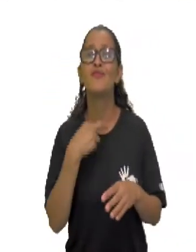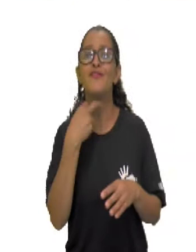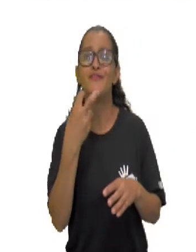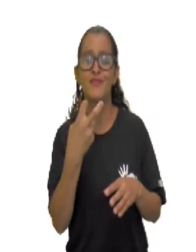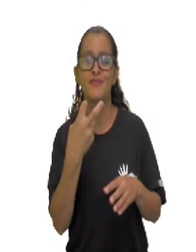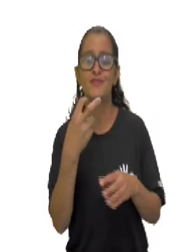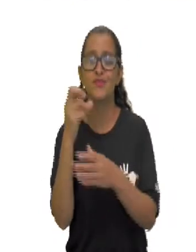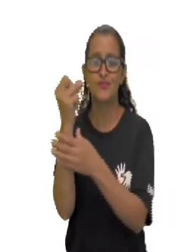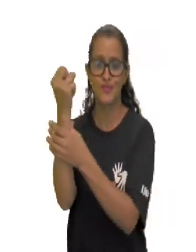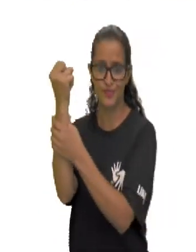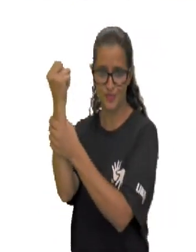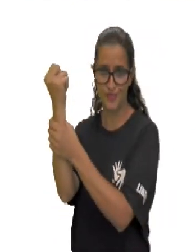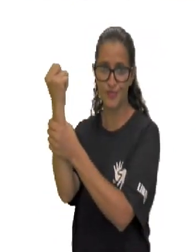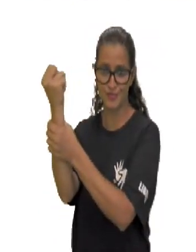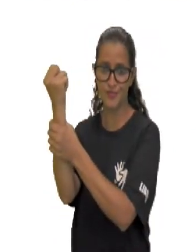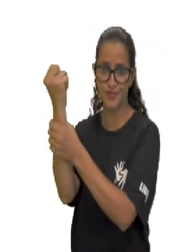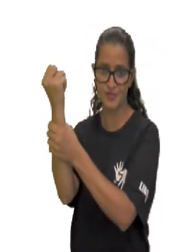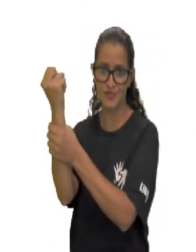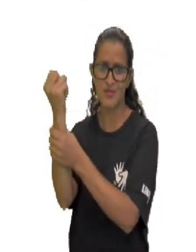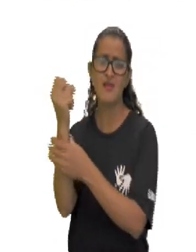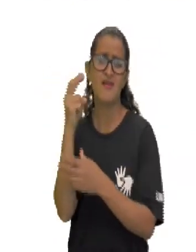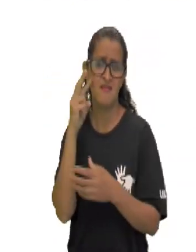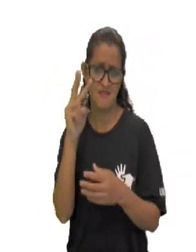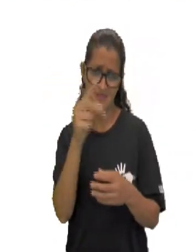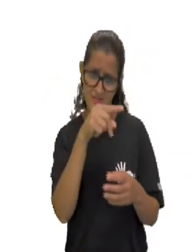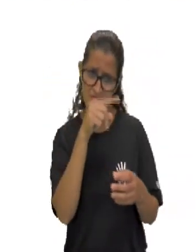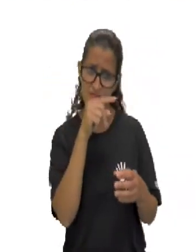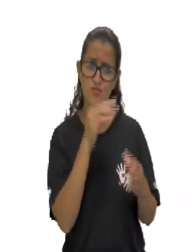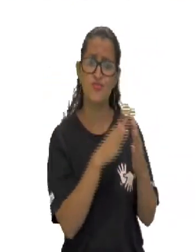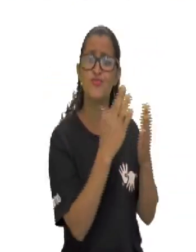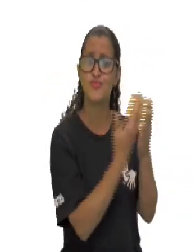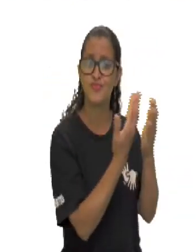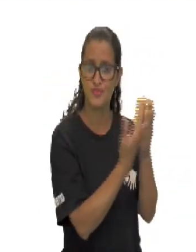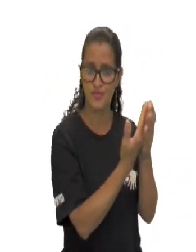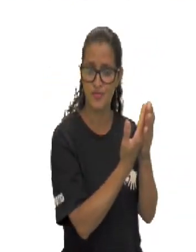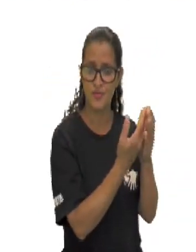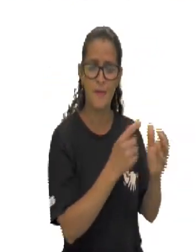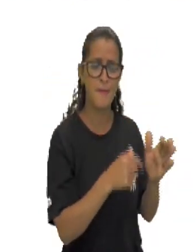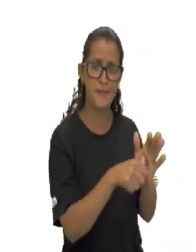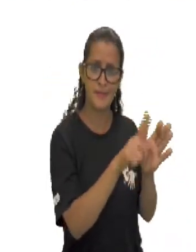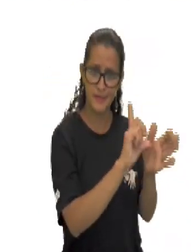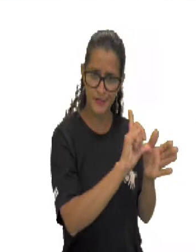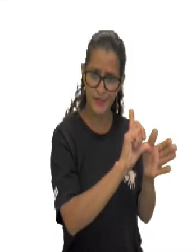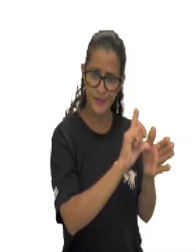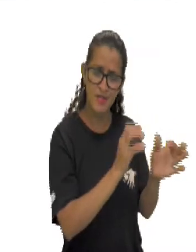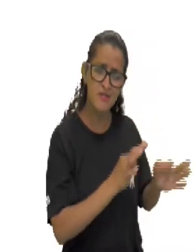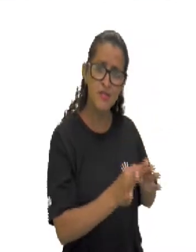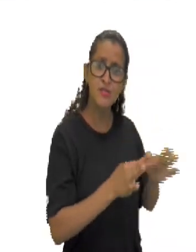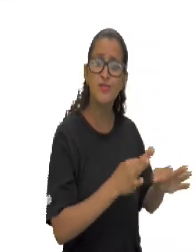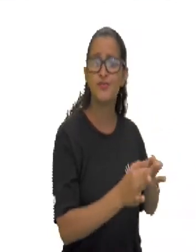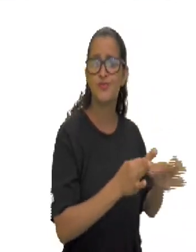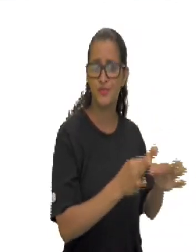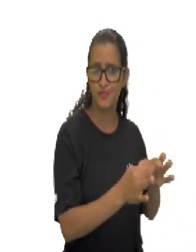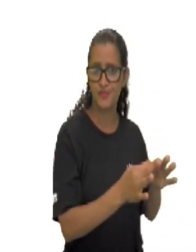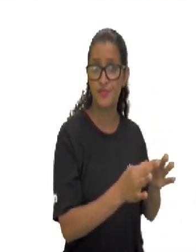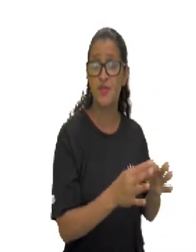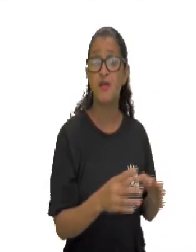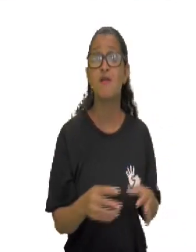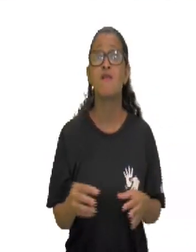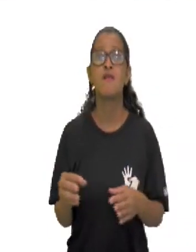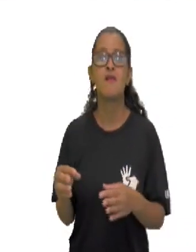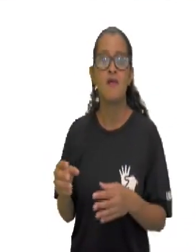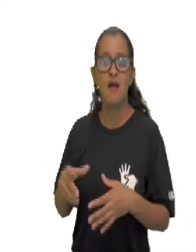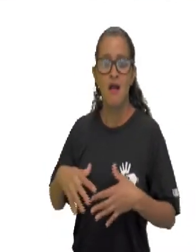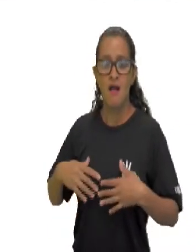você estiver fazendo uma peça na sua escola. Outra coisa, aumenta a autoestima de crianças e adolescentes. Gente,